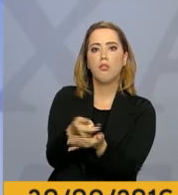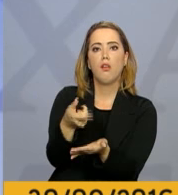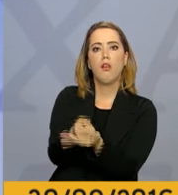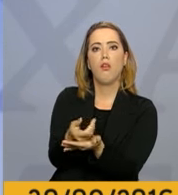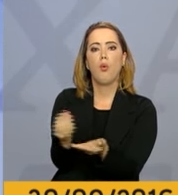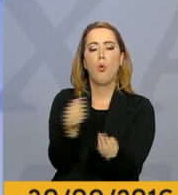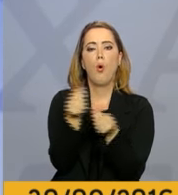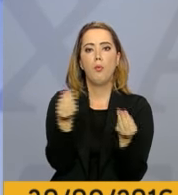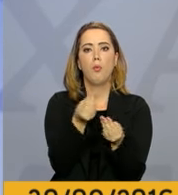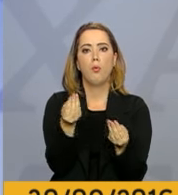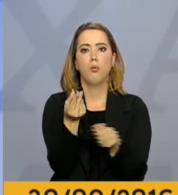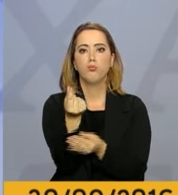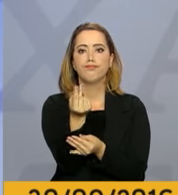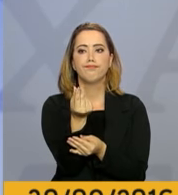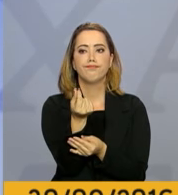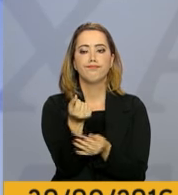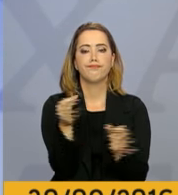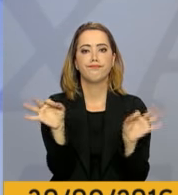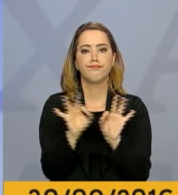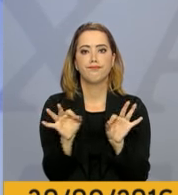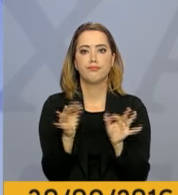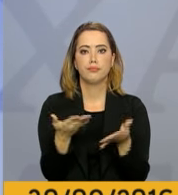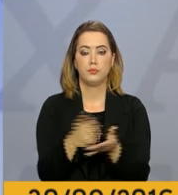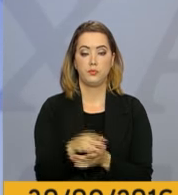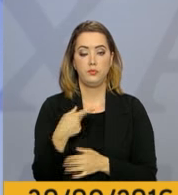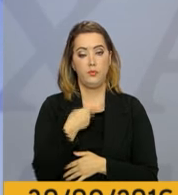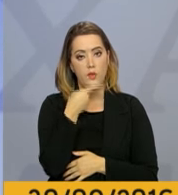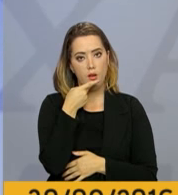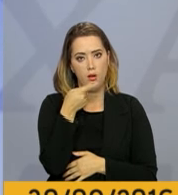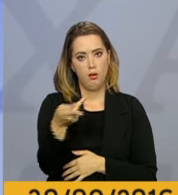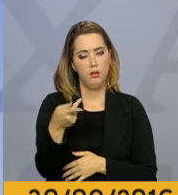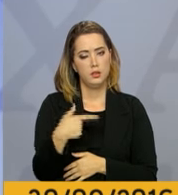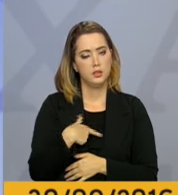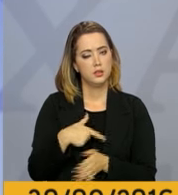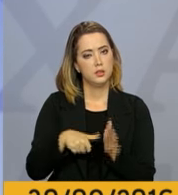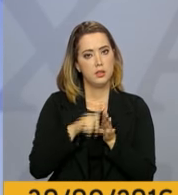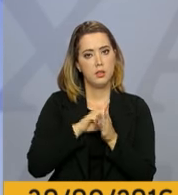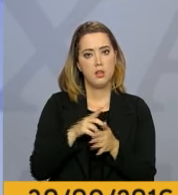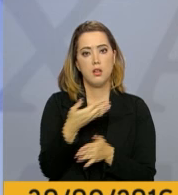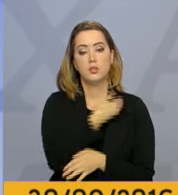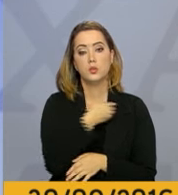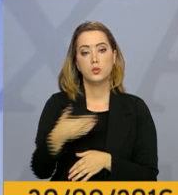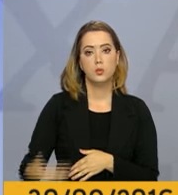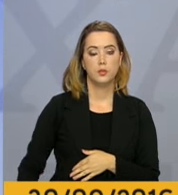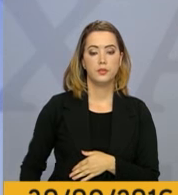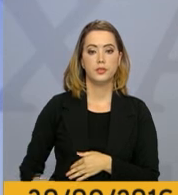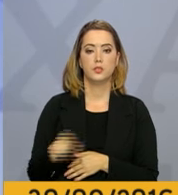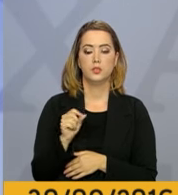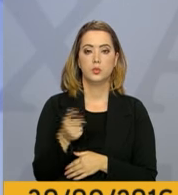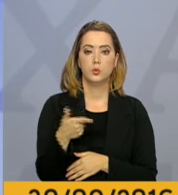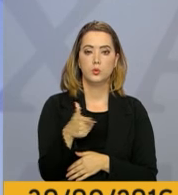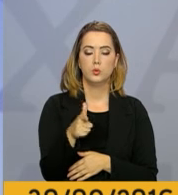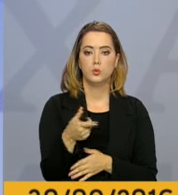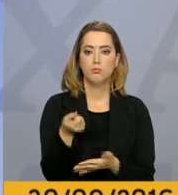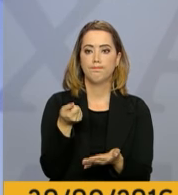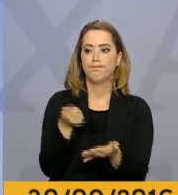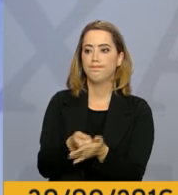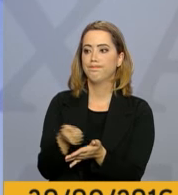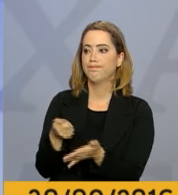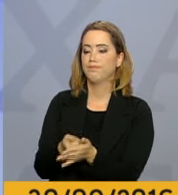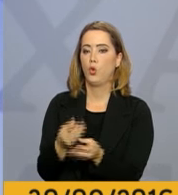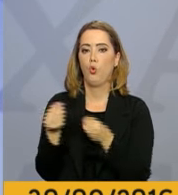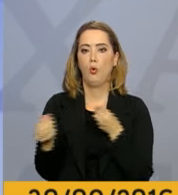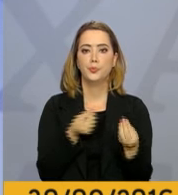Porque, em face daqueles pressupostos que eu disse da despesa pública, né, num dado momento não haverá como